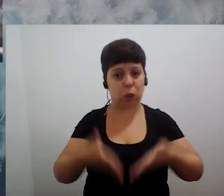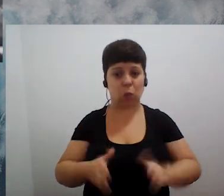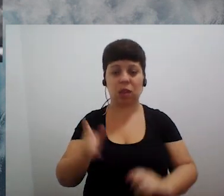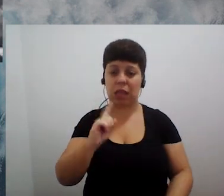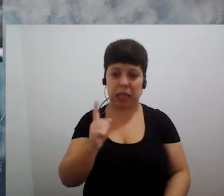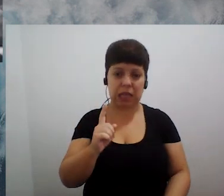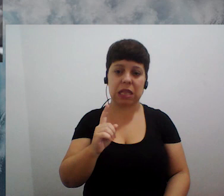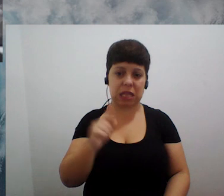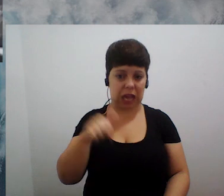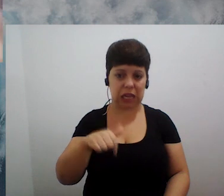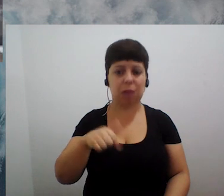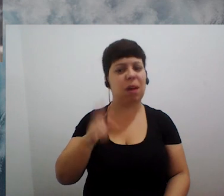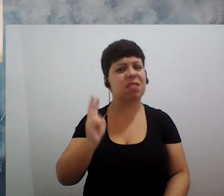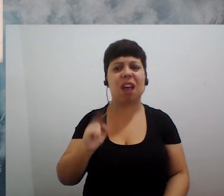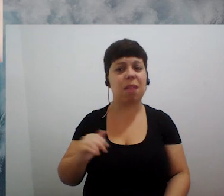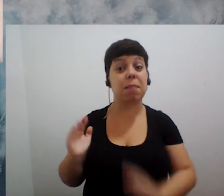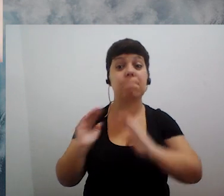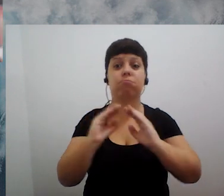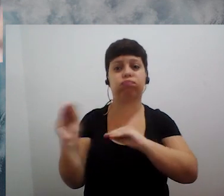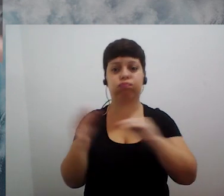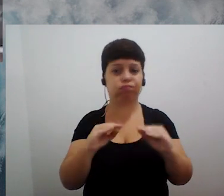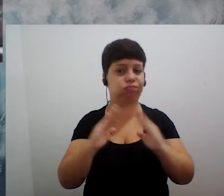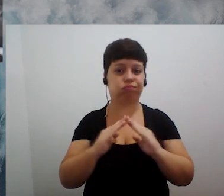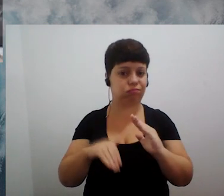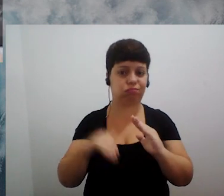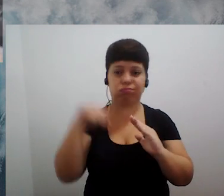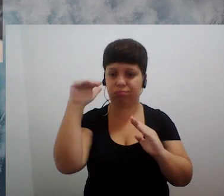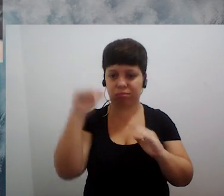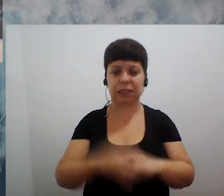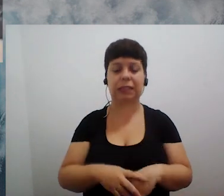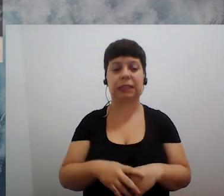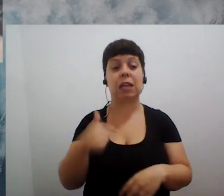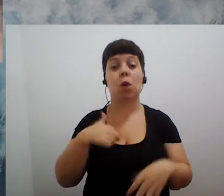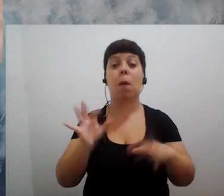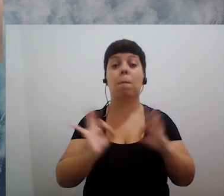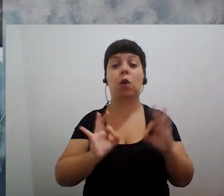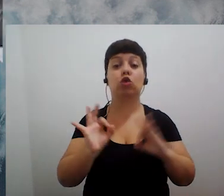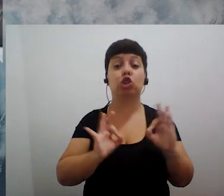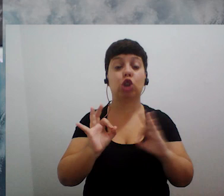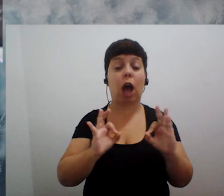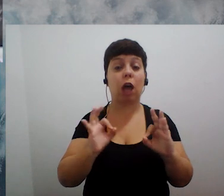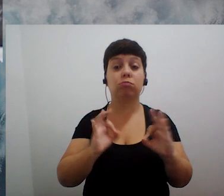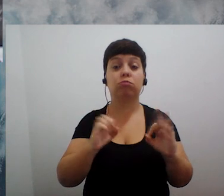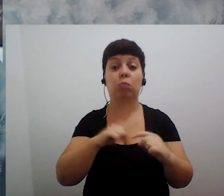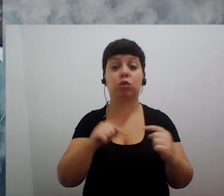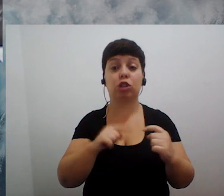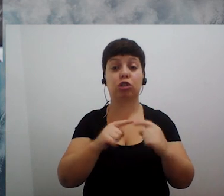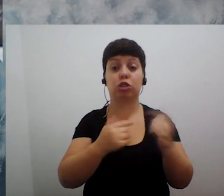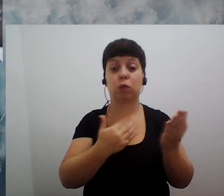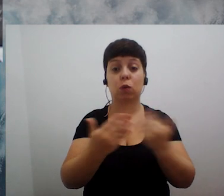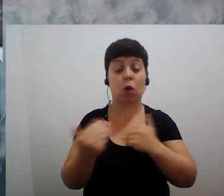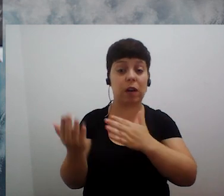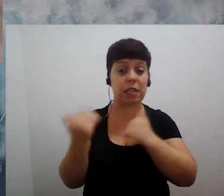favela, apesar de não ter nascido aqui, mas desde sempre morar aqui. E aí, o meu projeto, como ele tem muito a intenção